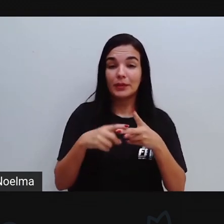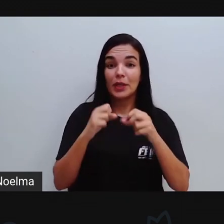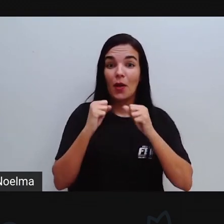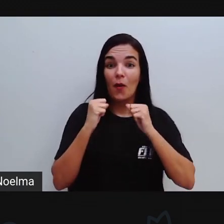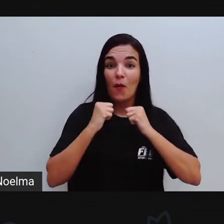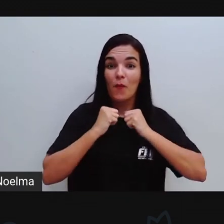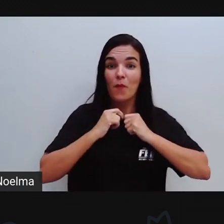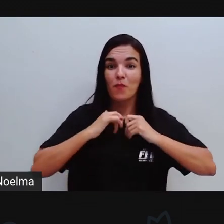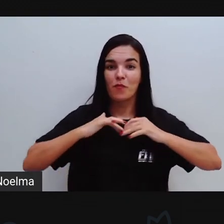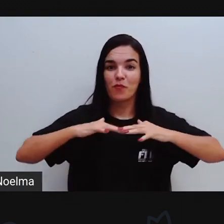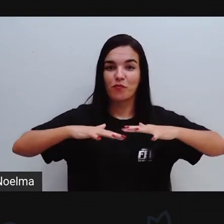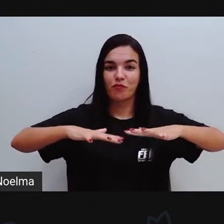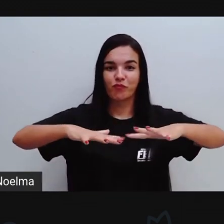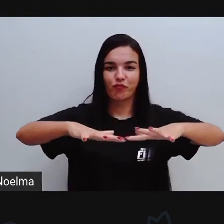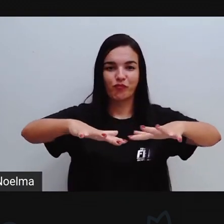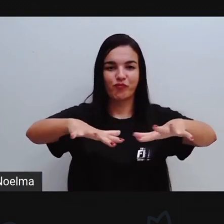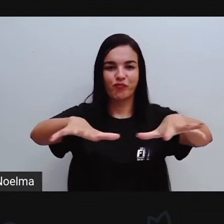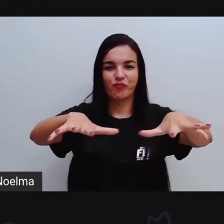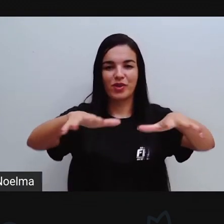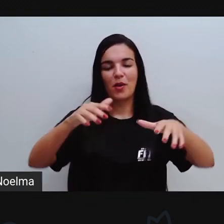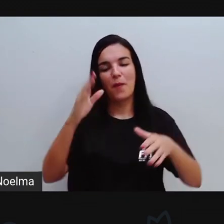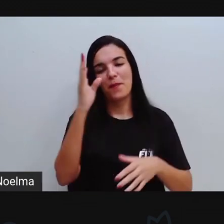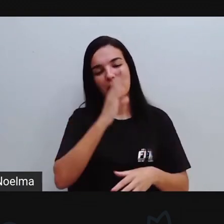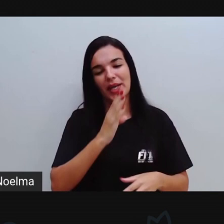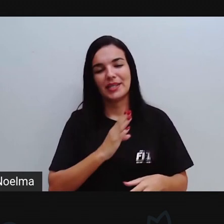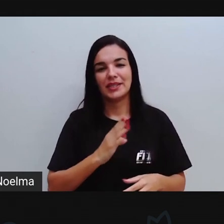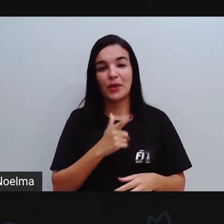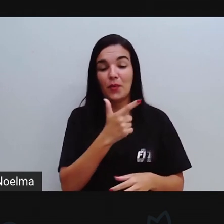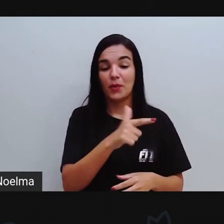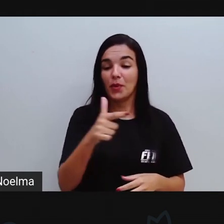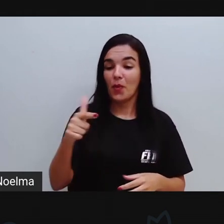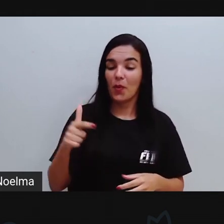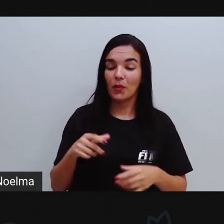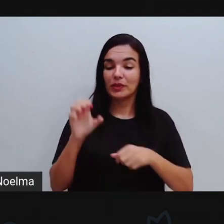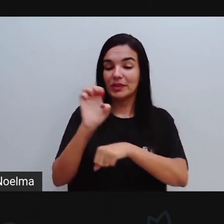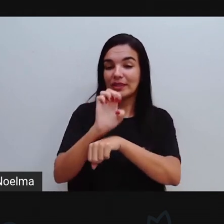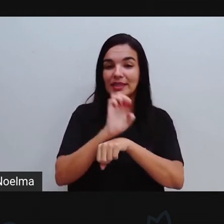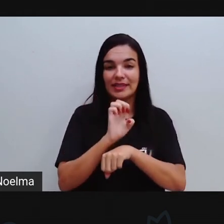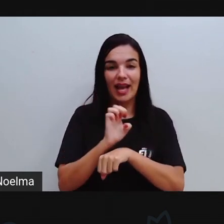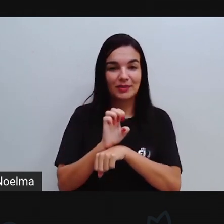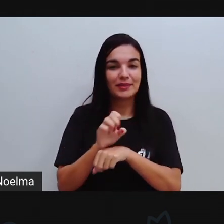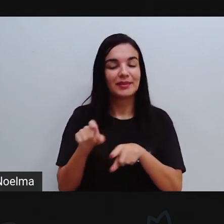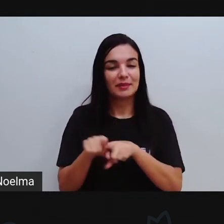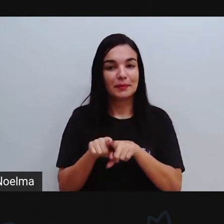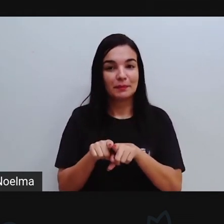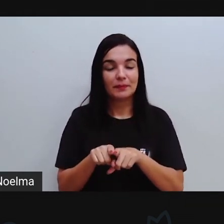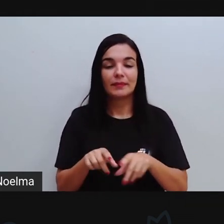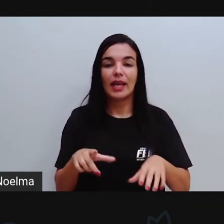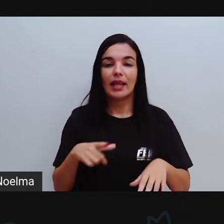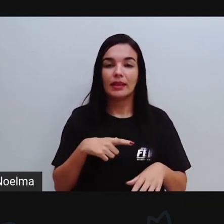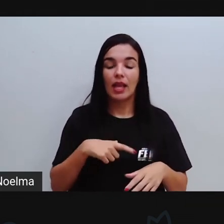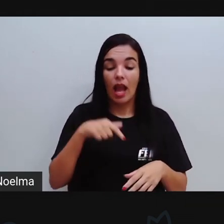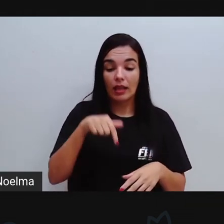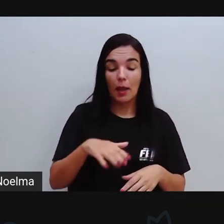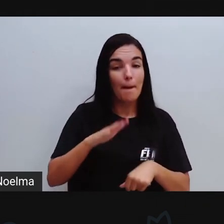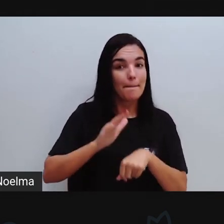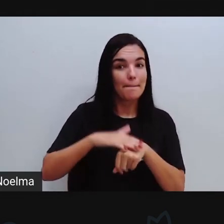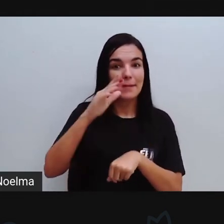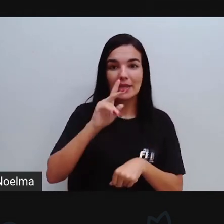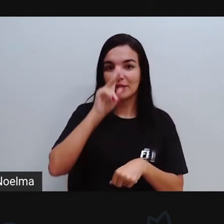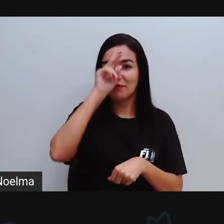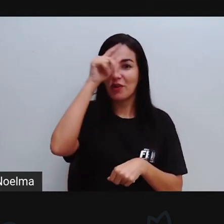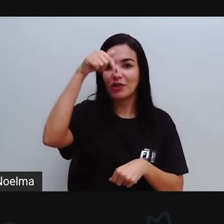espalhada e disseminada pelo Brasil aí afora, em outras regiões também, mas é algo que está mais presente